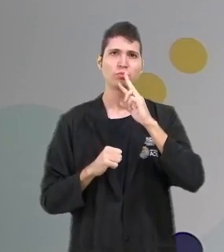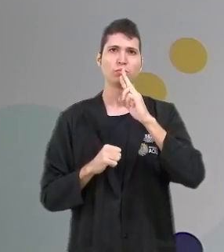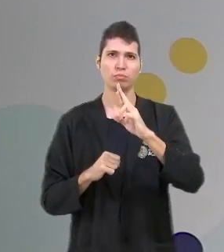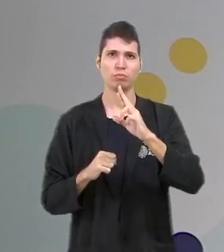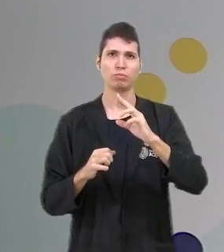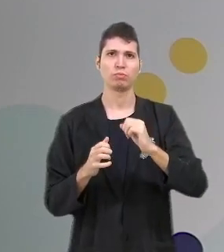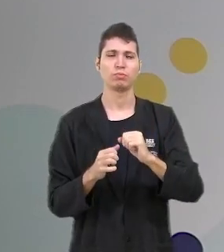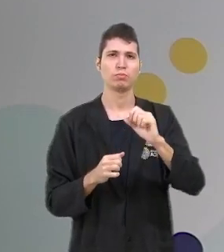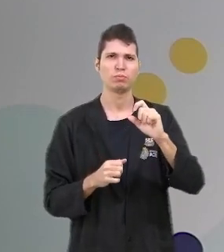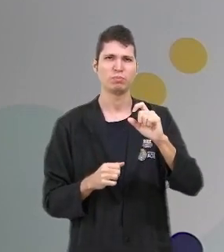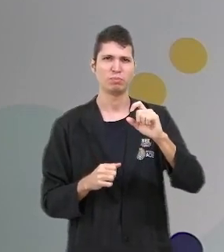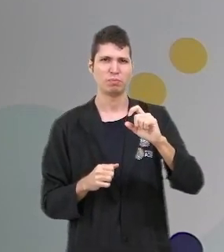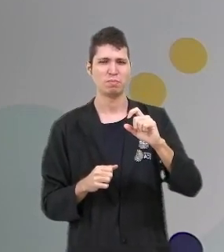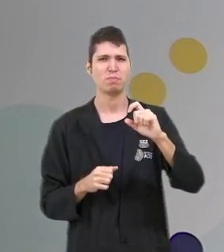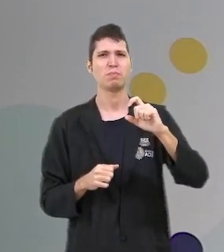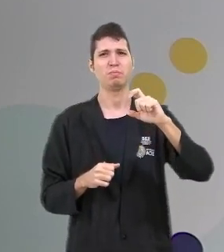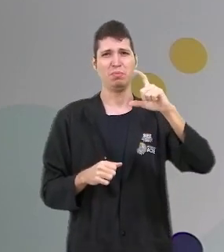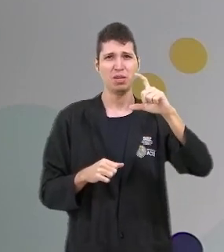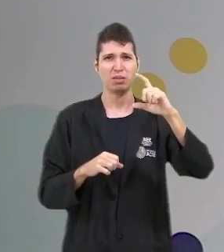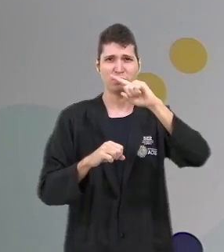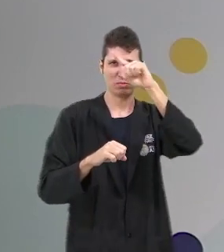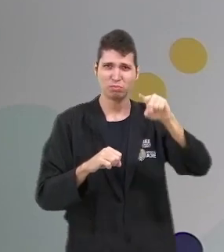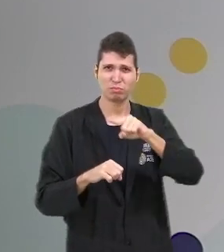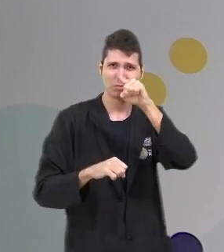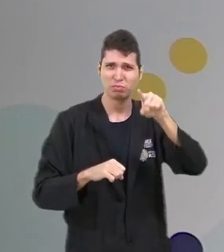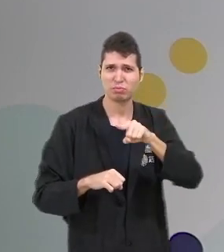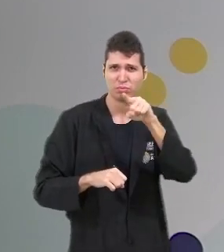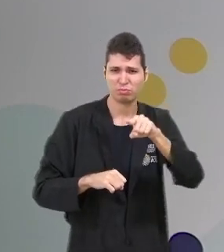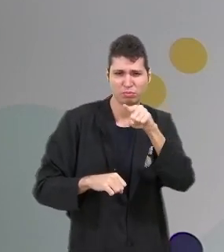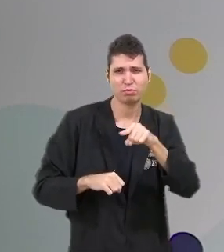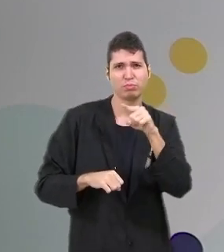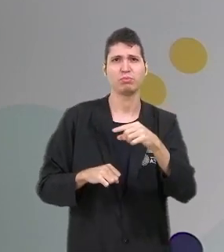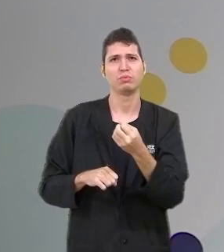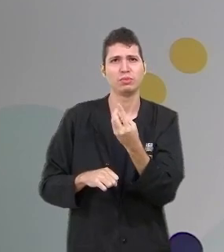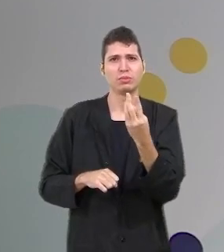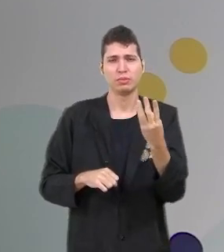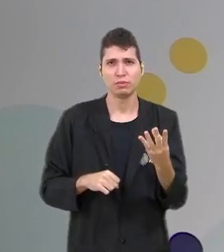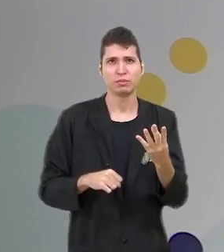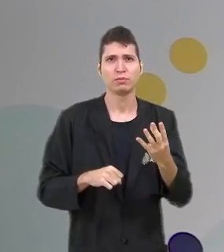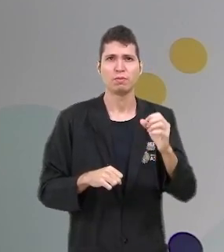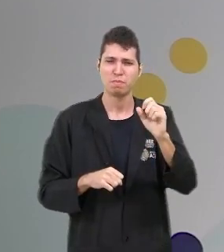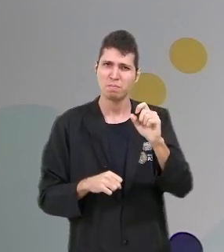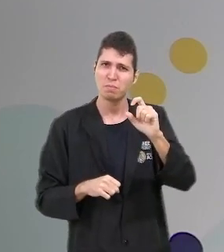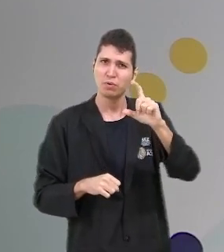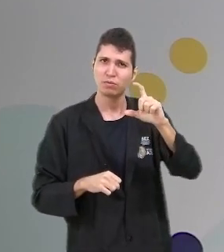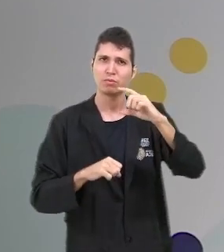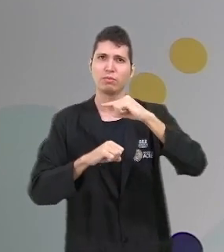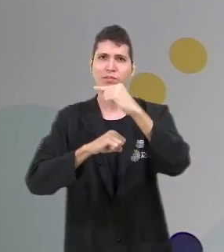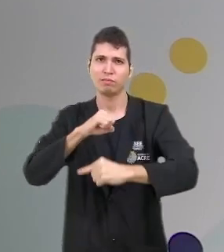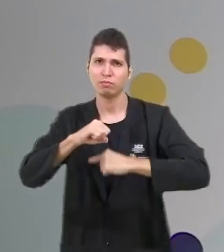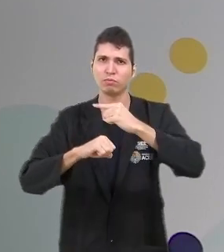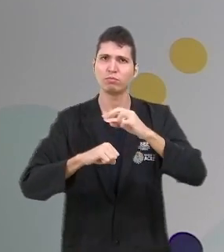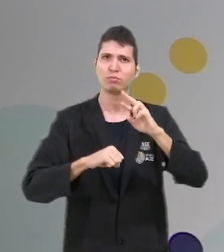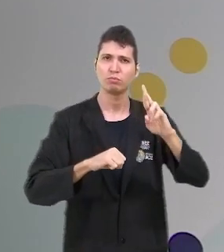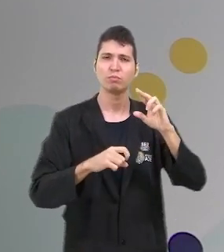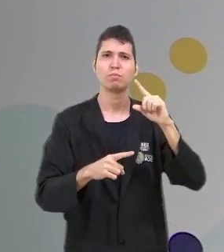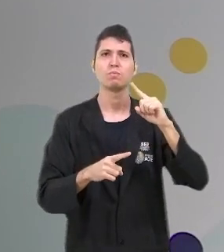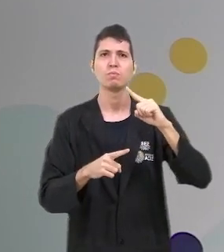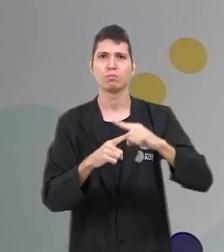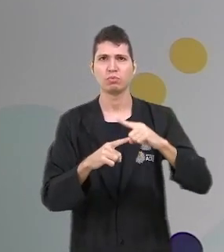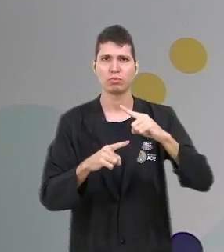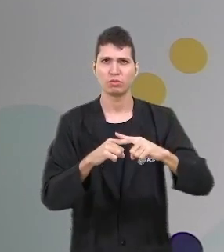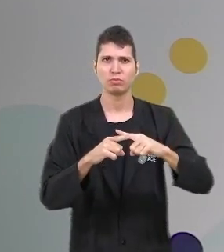a quantidade de camadas desse elemento químico, maior vai ser o seu raio atômico, porque maior vai